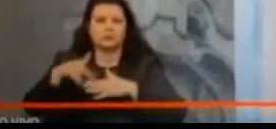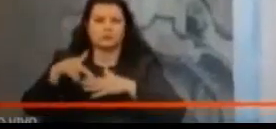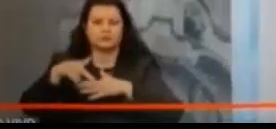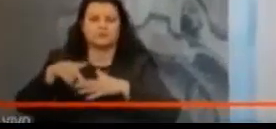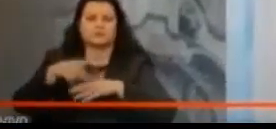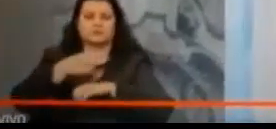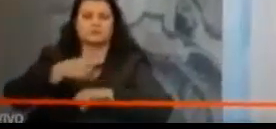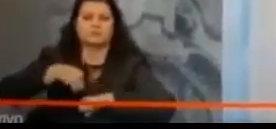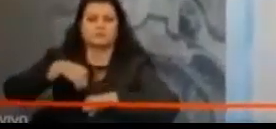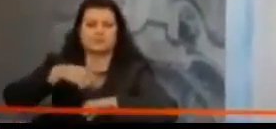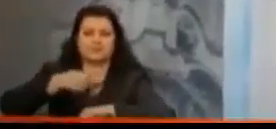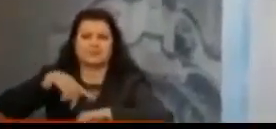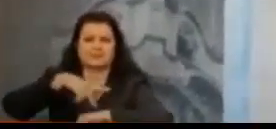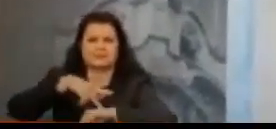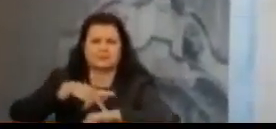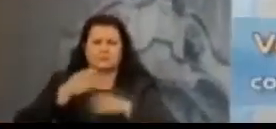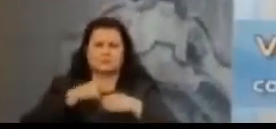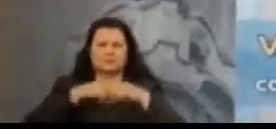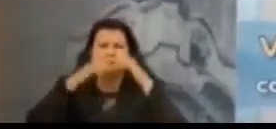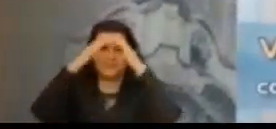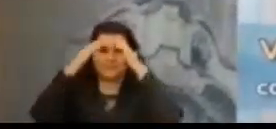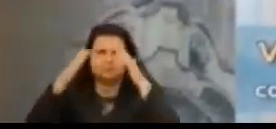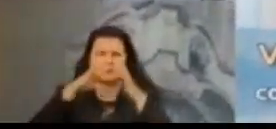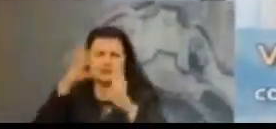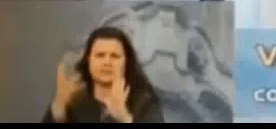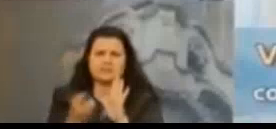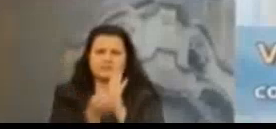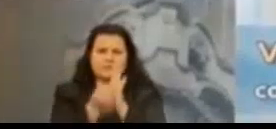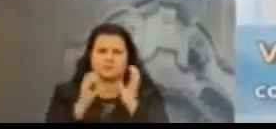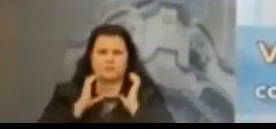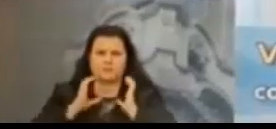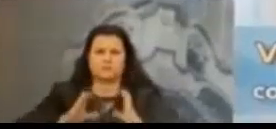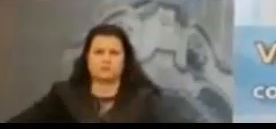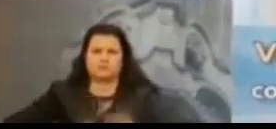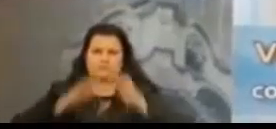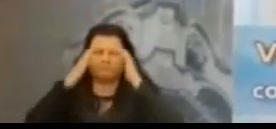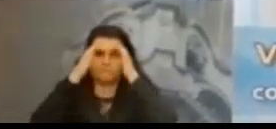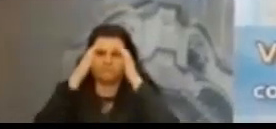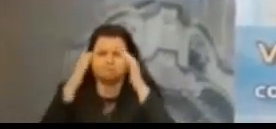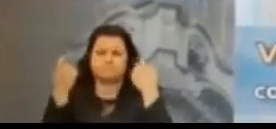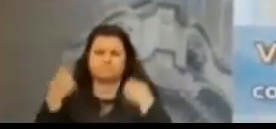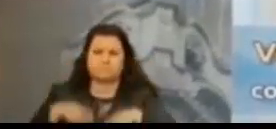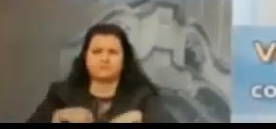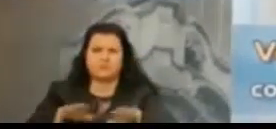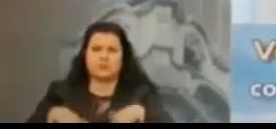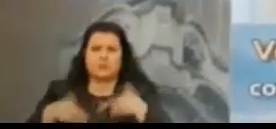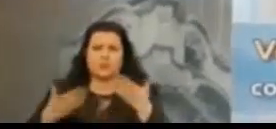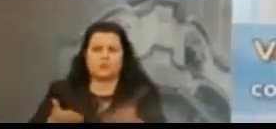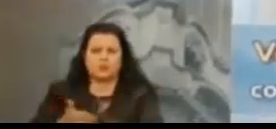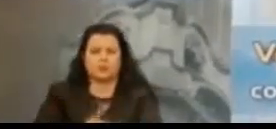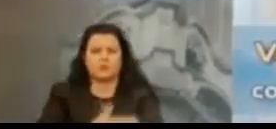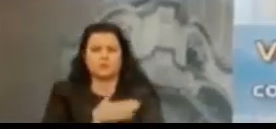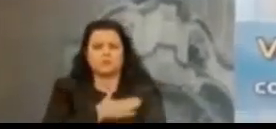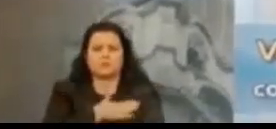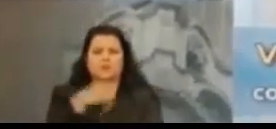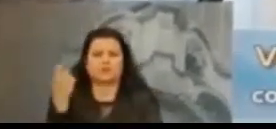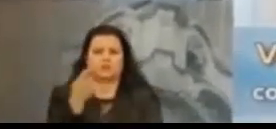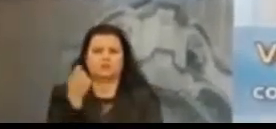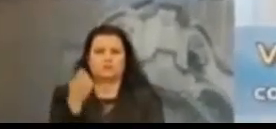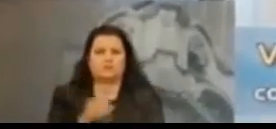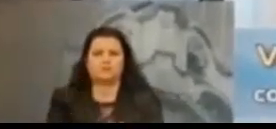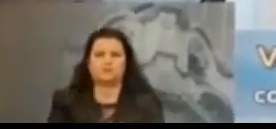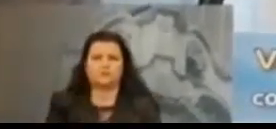passa também pelo respeito aos símbolos e às atitudes respeitosas durante a execução do hino